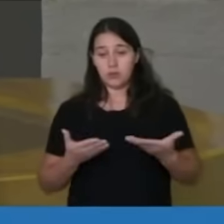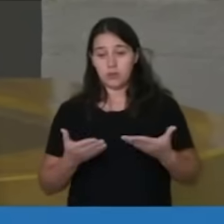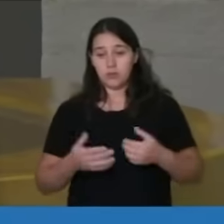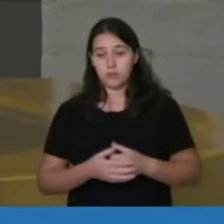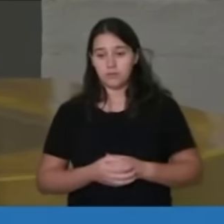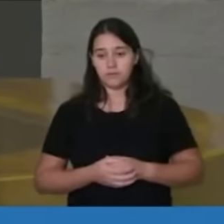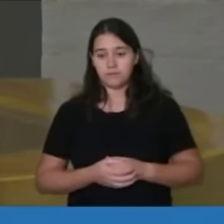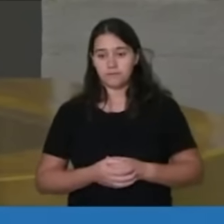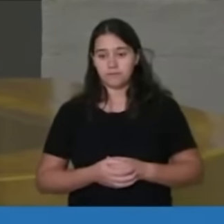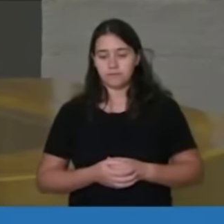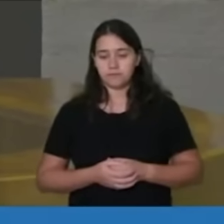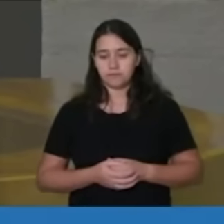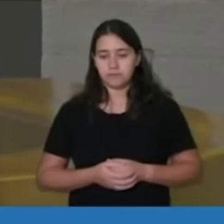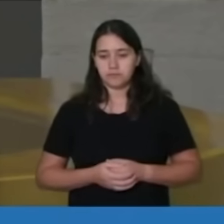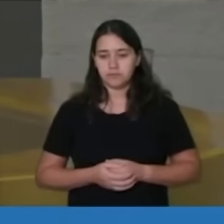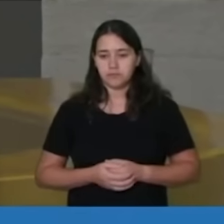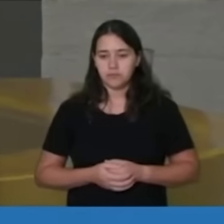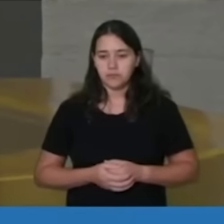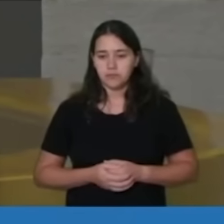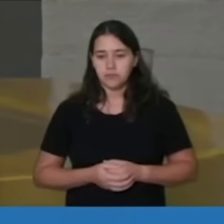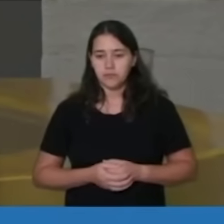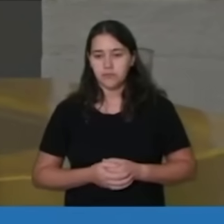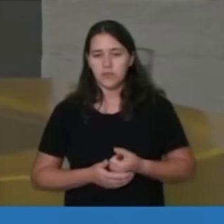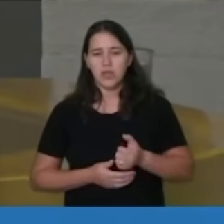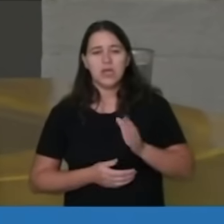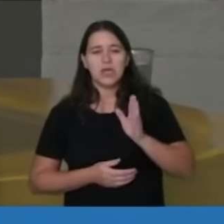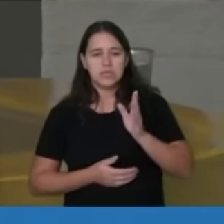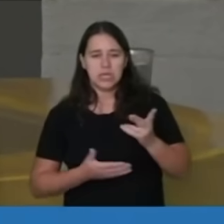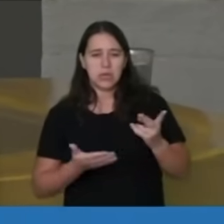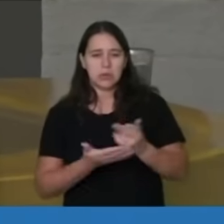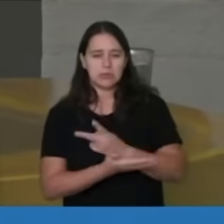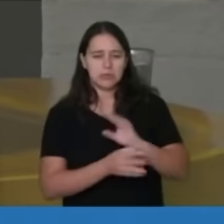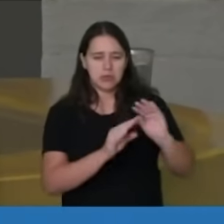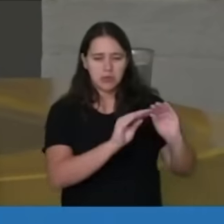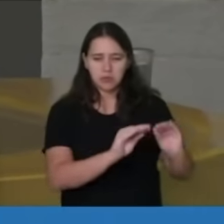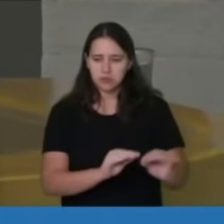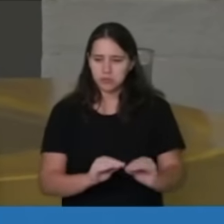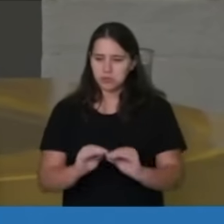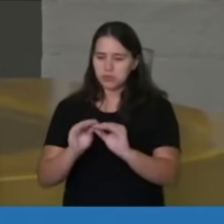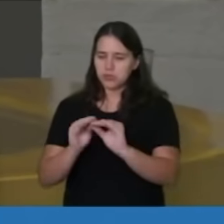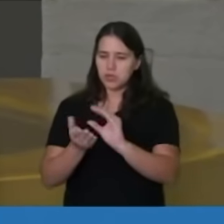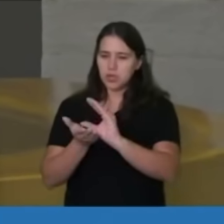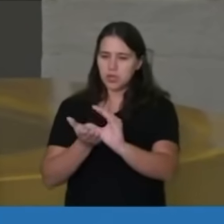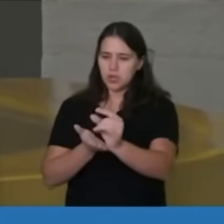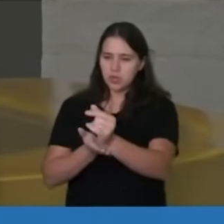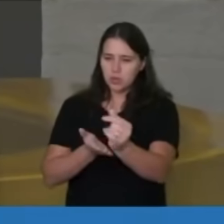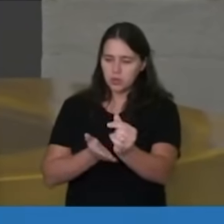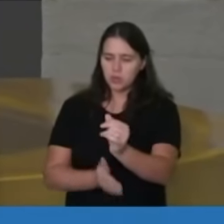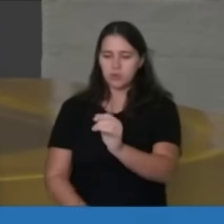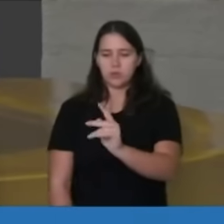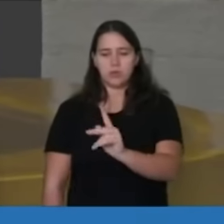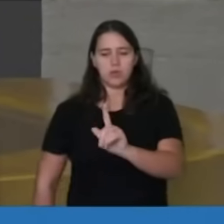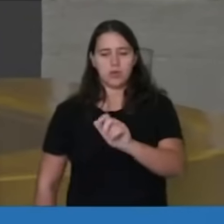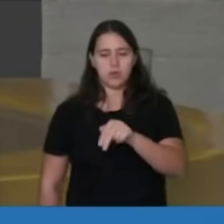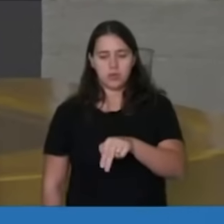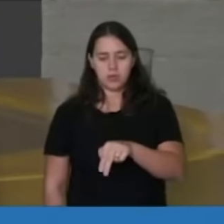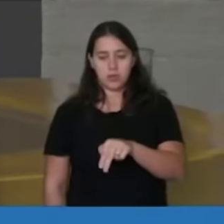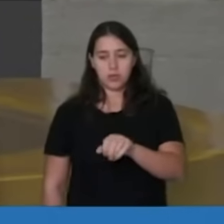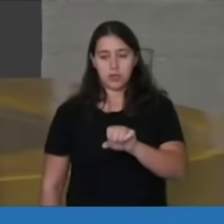meio tradicional esse tipo de remanejamento de recursos, os PLNs.